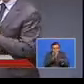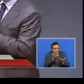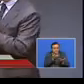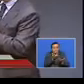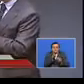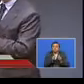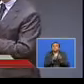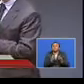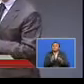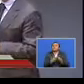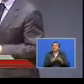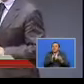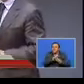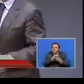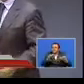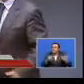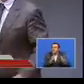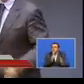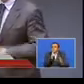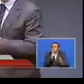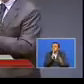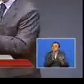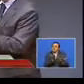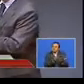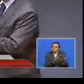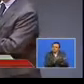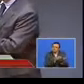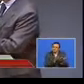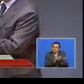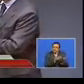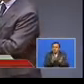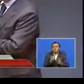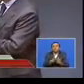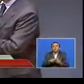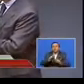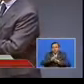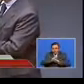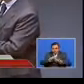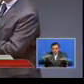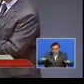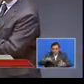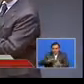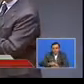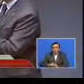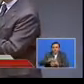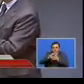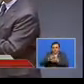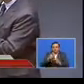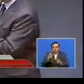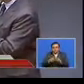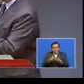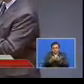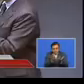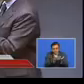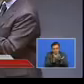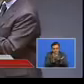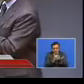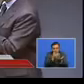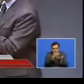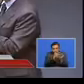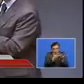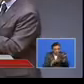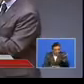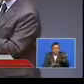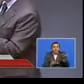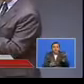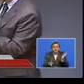por que que eu faço esse comunicado de liderança? Porque esse livro, ele teve como matéria, foi matéria de capa